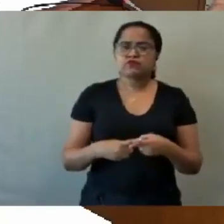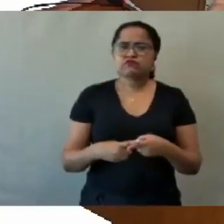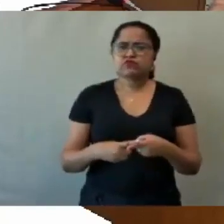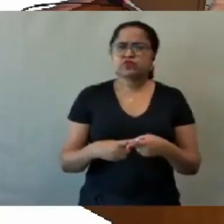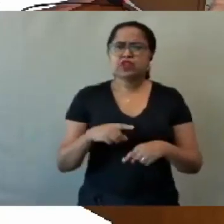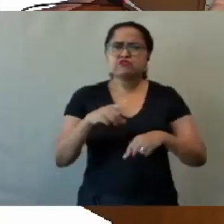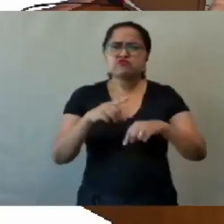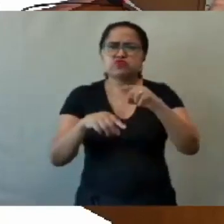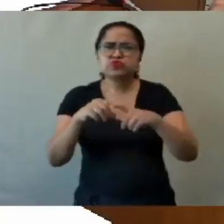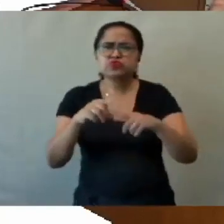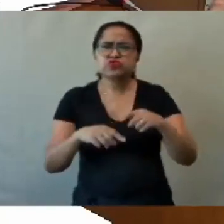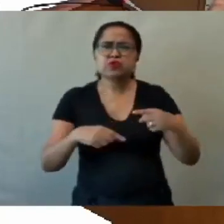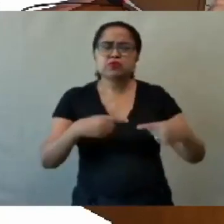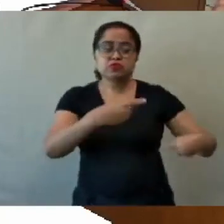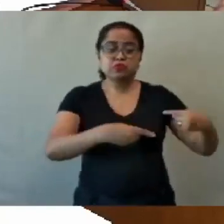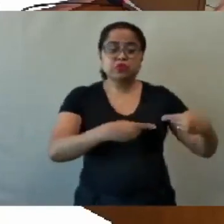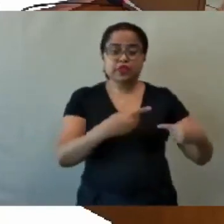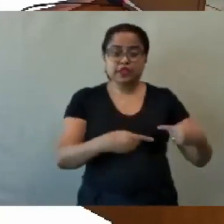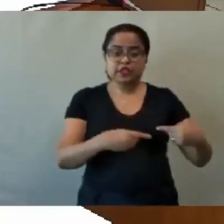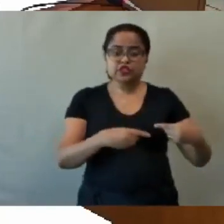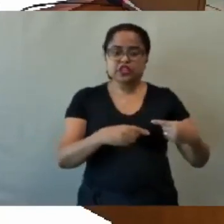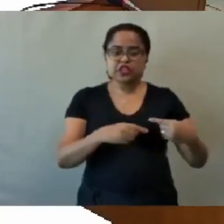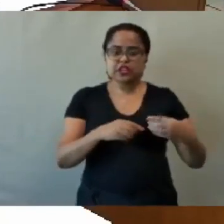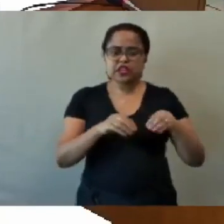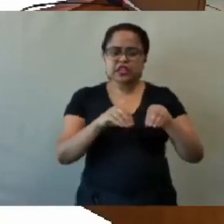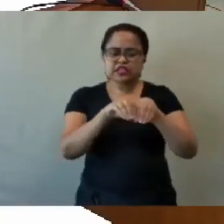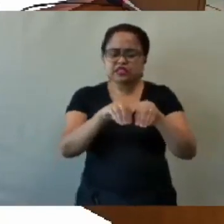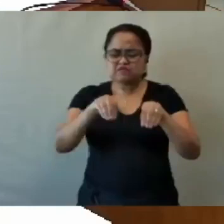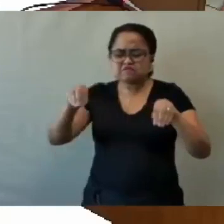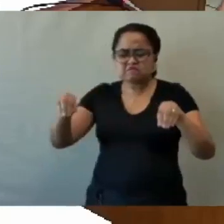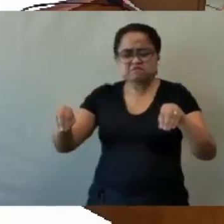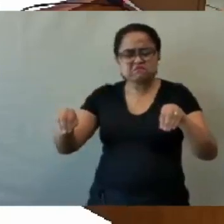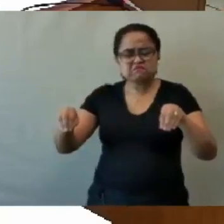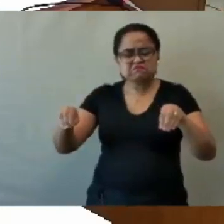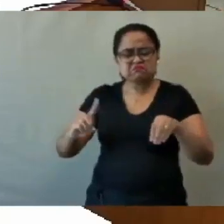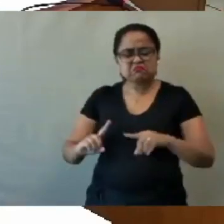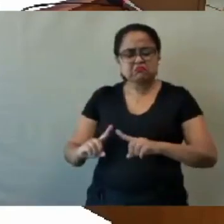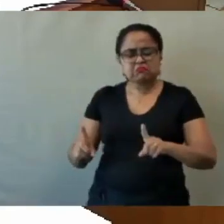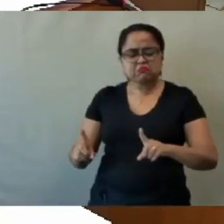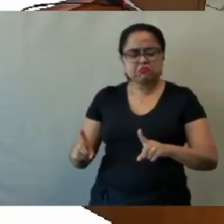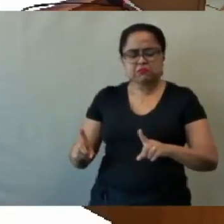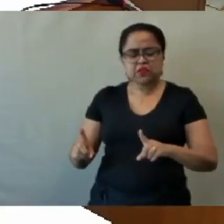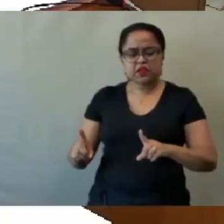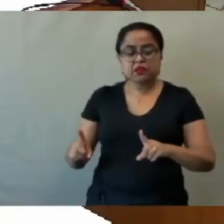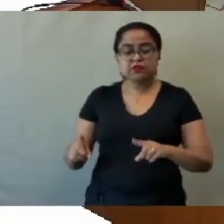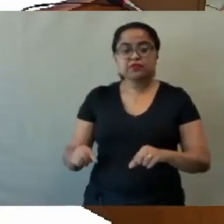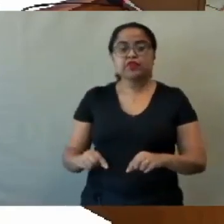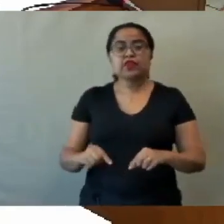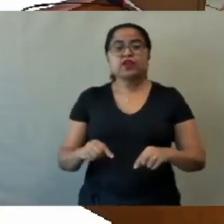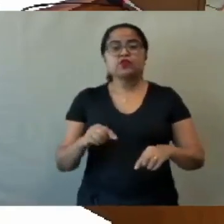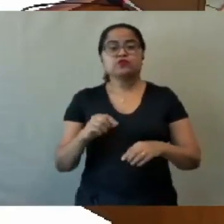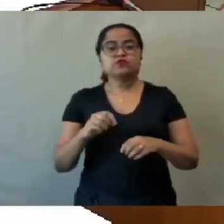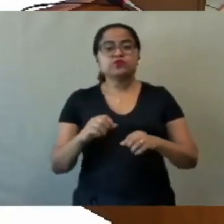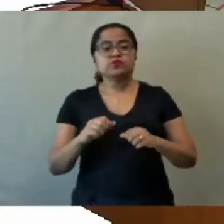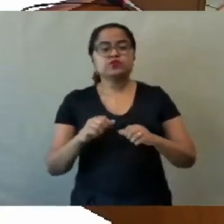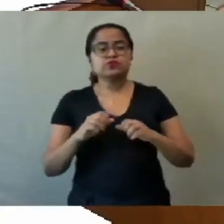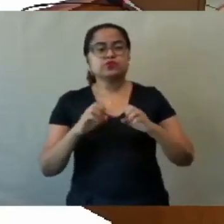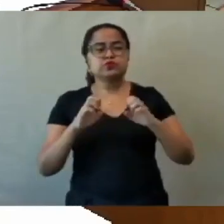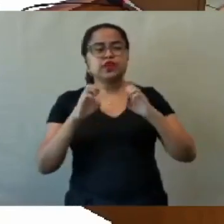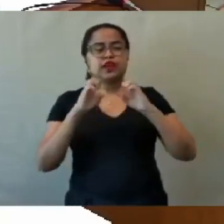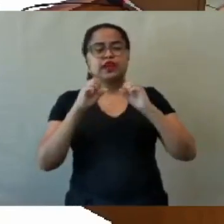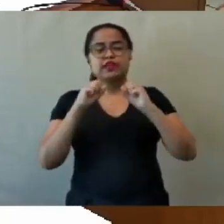que seja isolada. Ontem a gente participou de um seminário sobre cuidados e o secretário de Educação estava